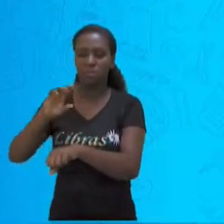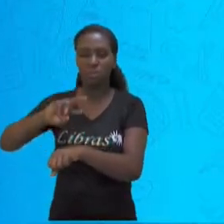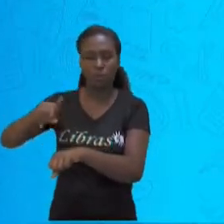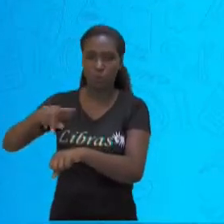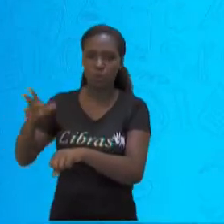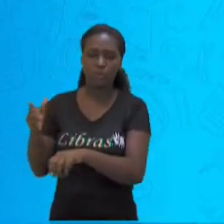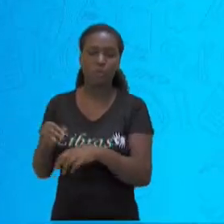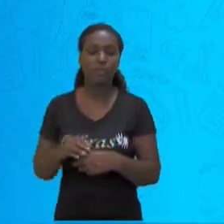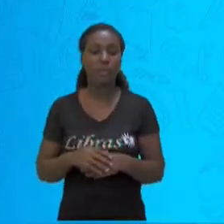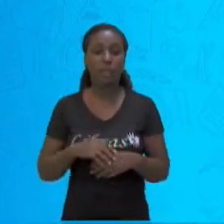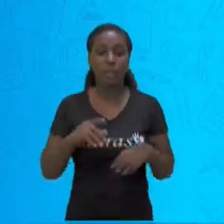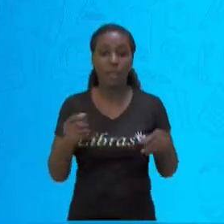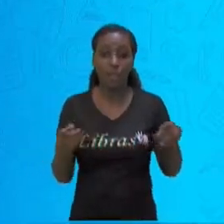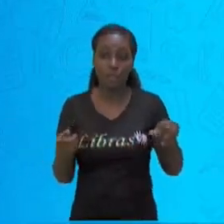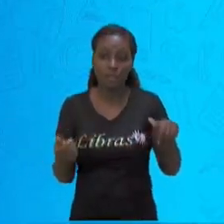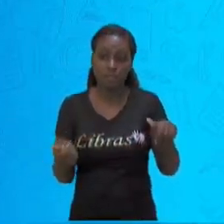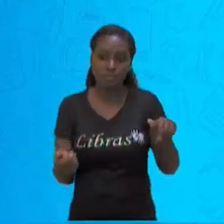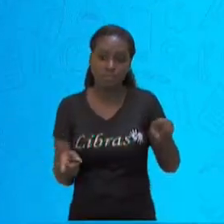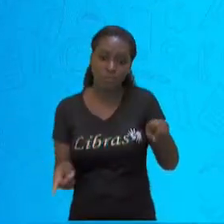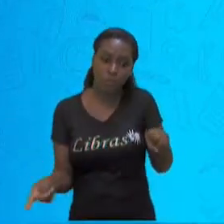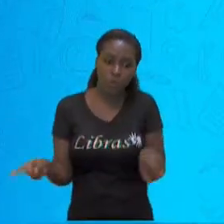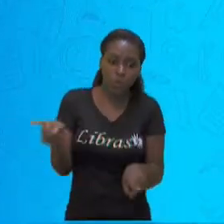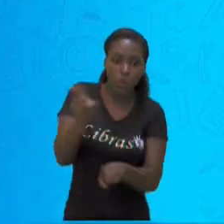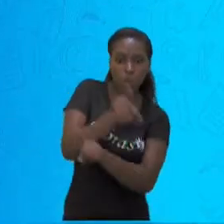As nossas crenças.